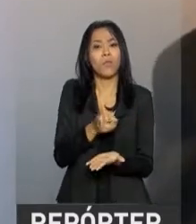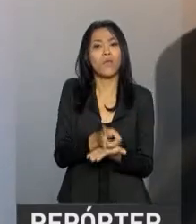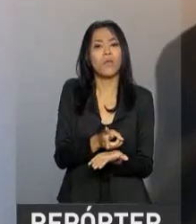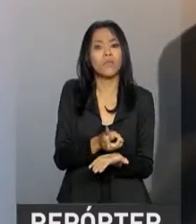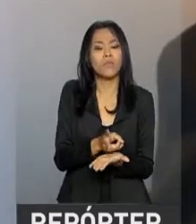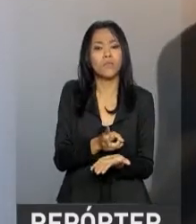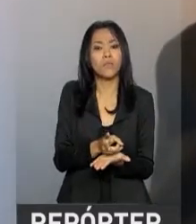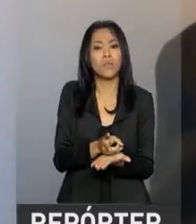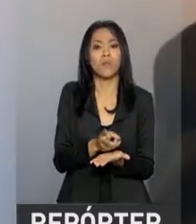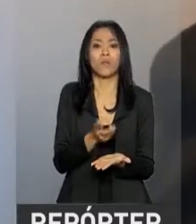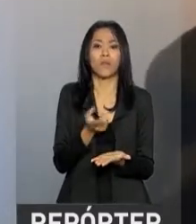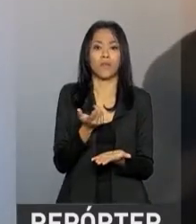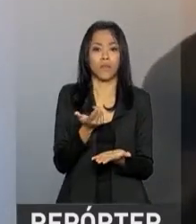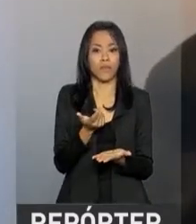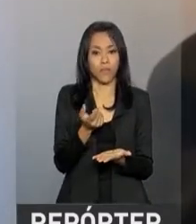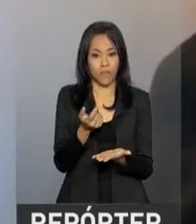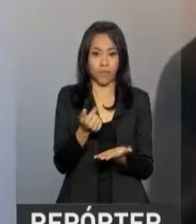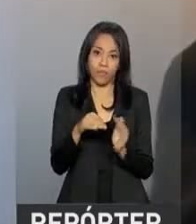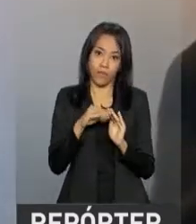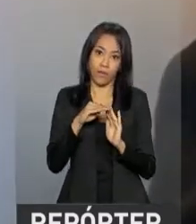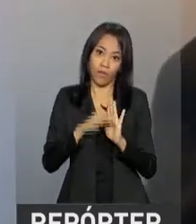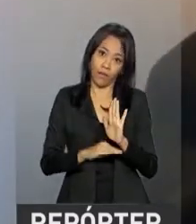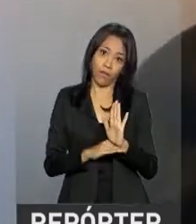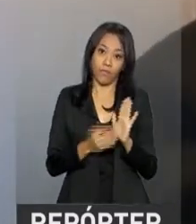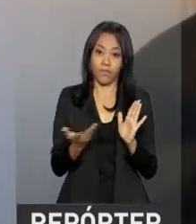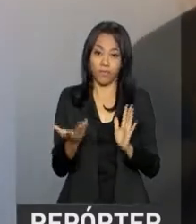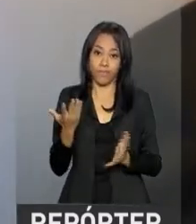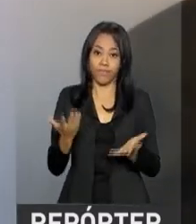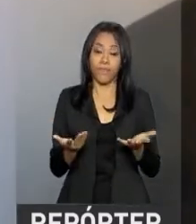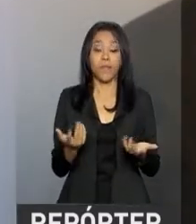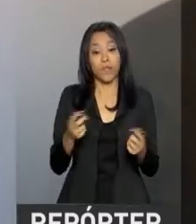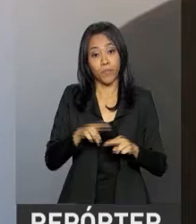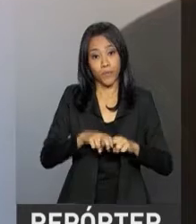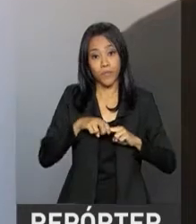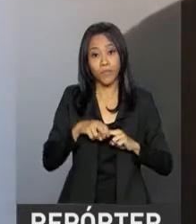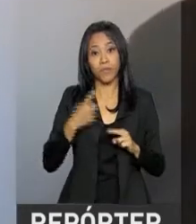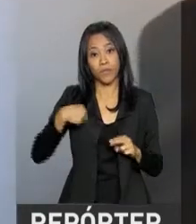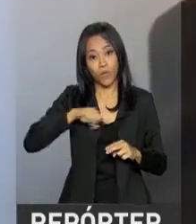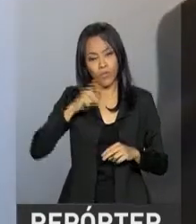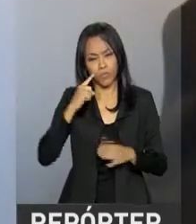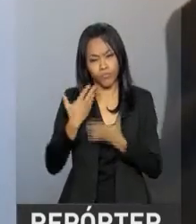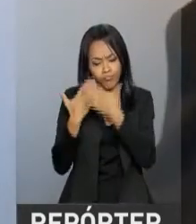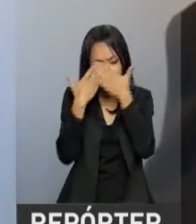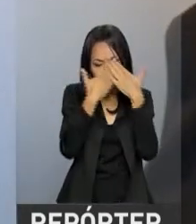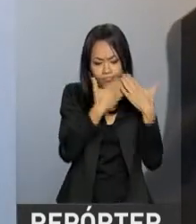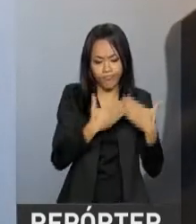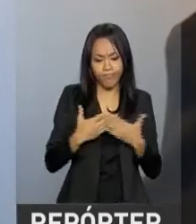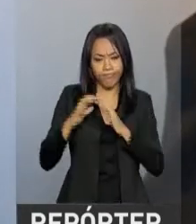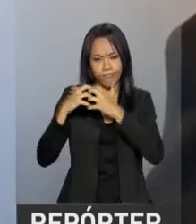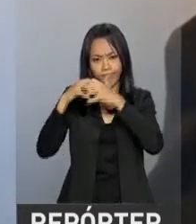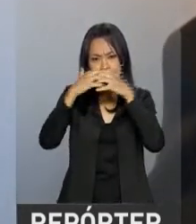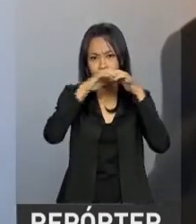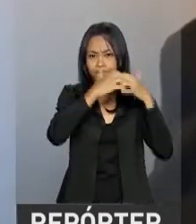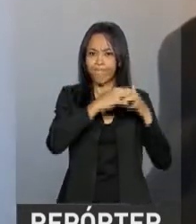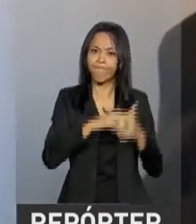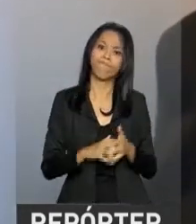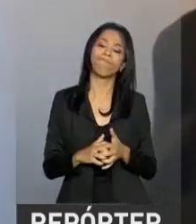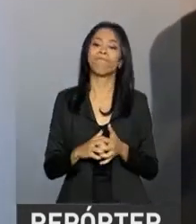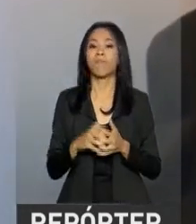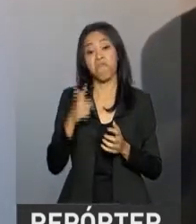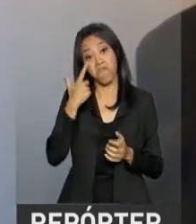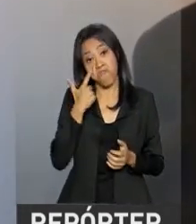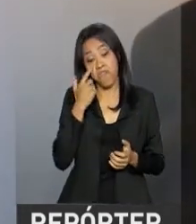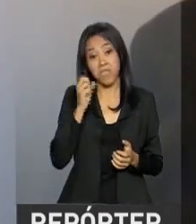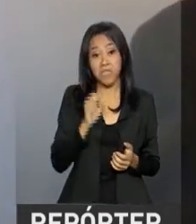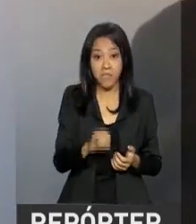o preço do petróleo internacional cai. Portanto, estamos revisando isso. E ver se